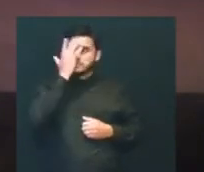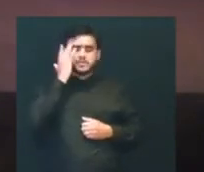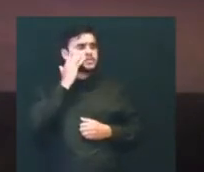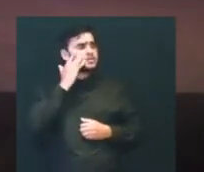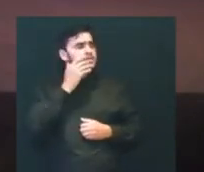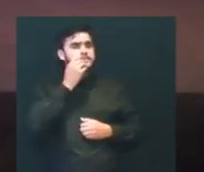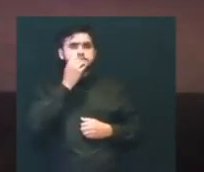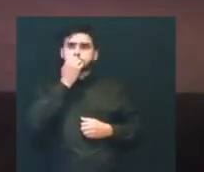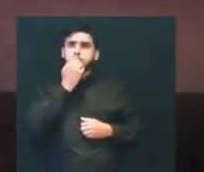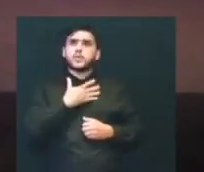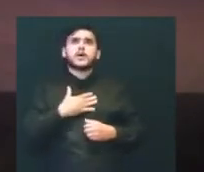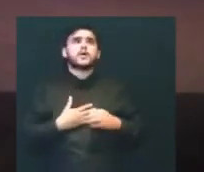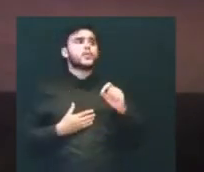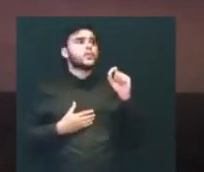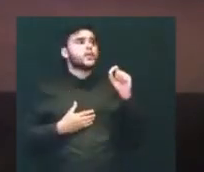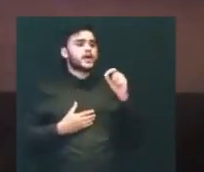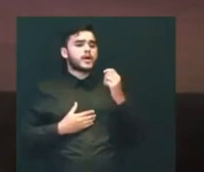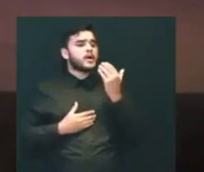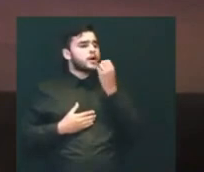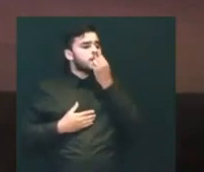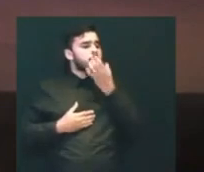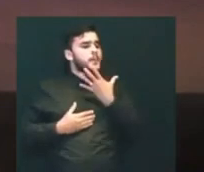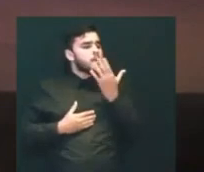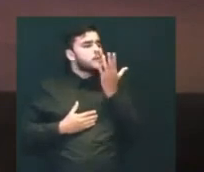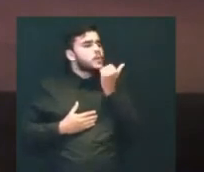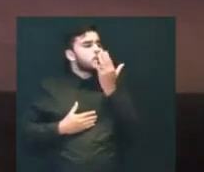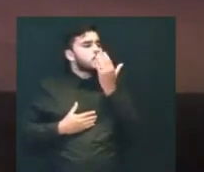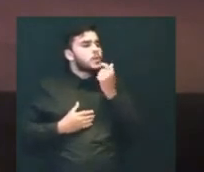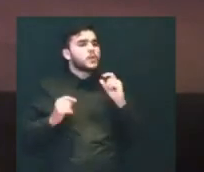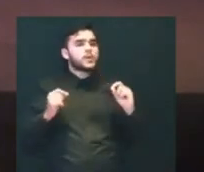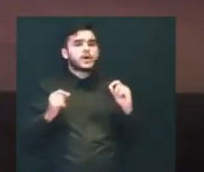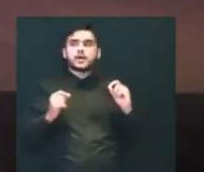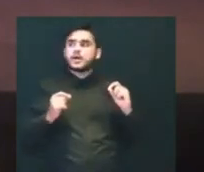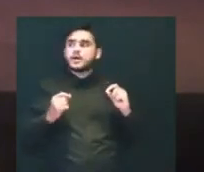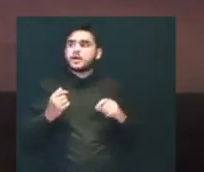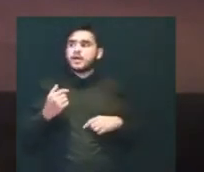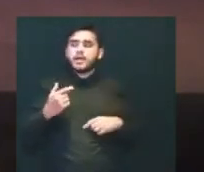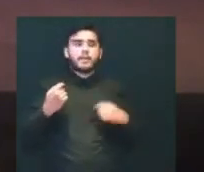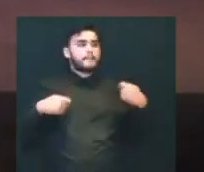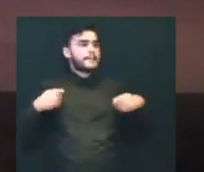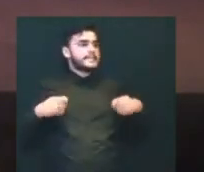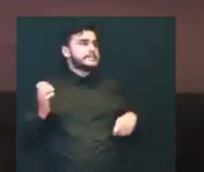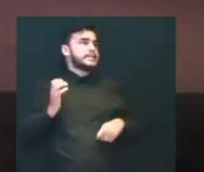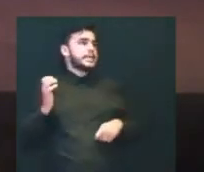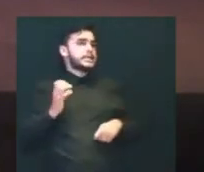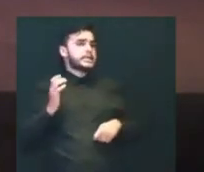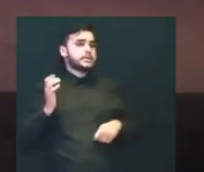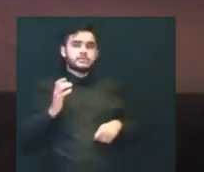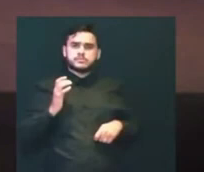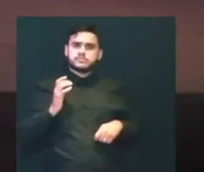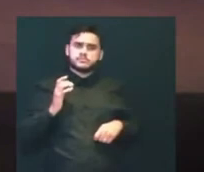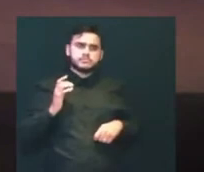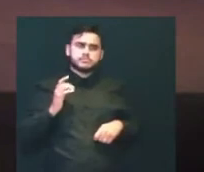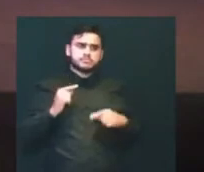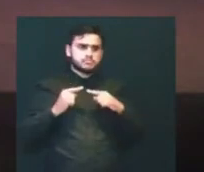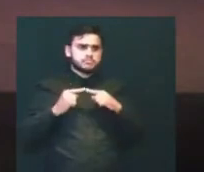da população, acha que boa alimentação está ligada a ter muitos recursos financeiros, o que não é verdade, né? Você se depara